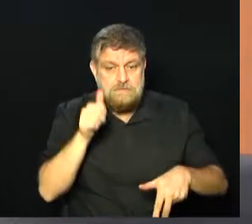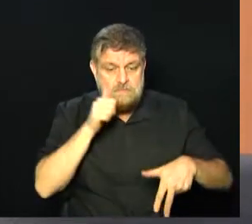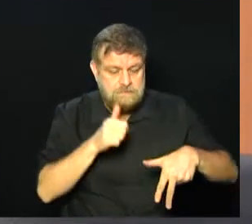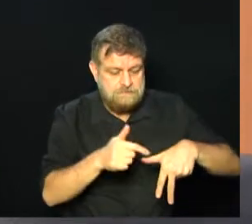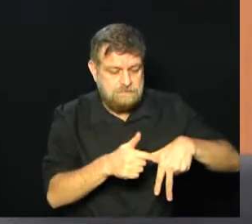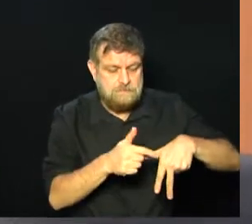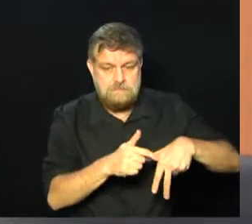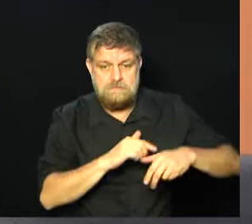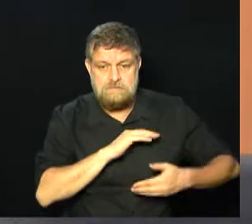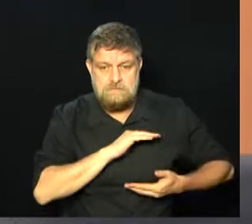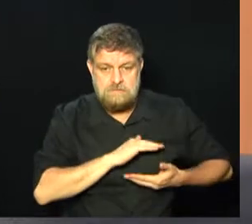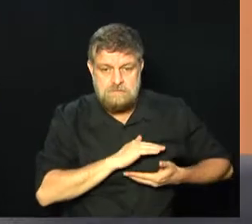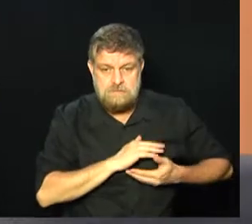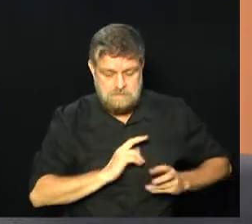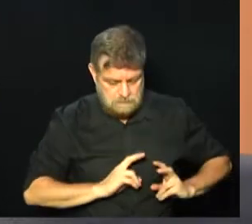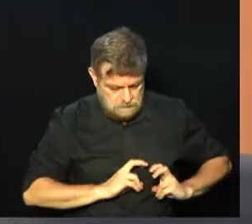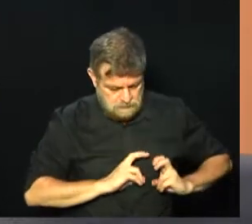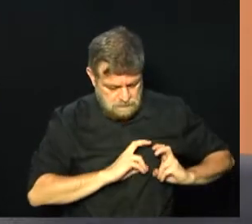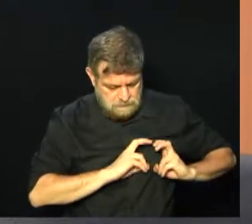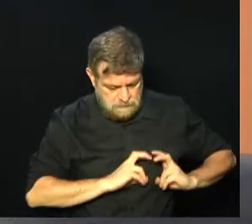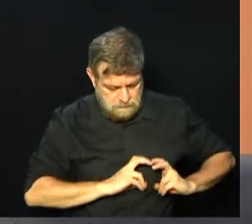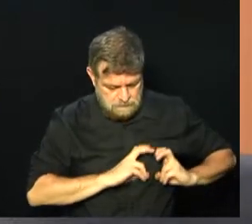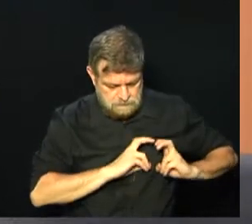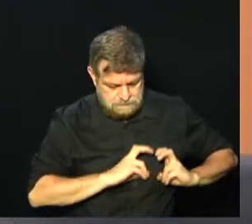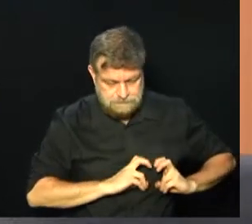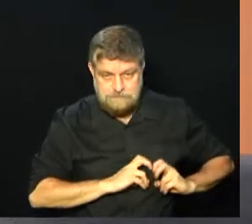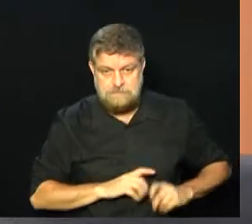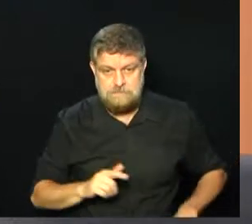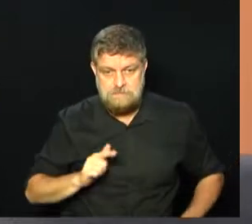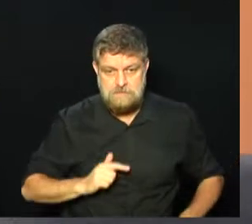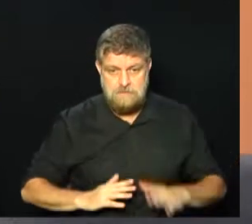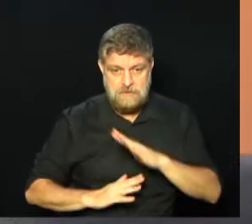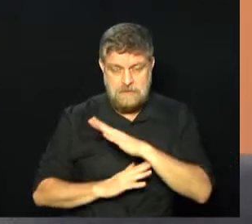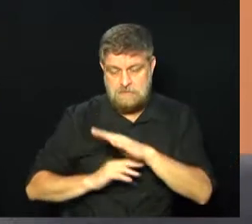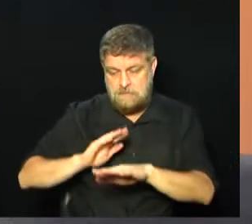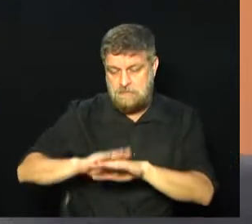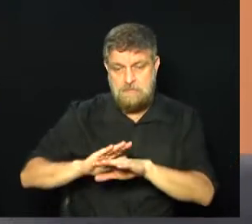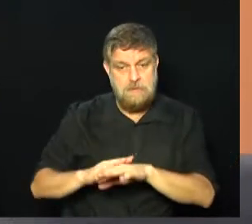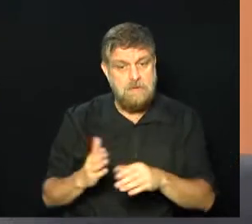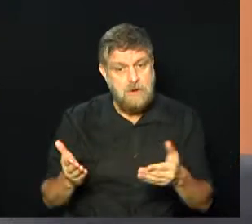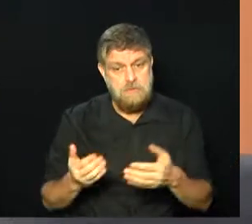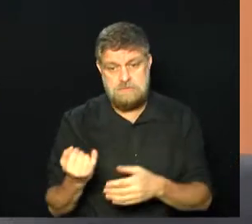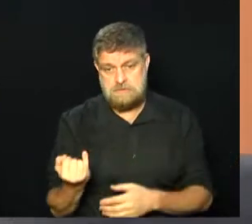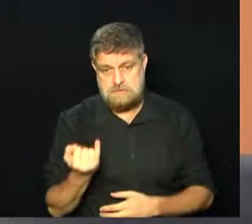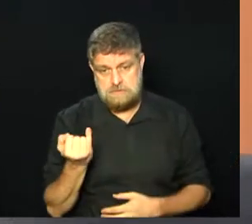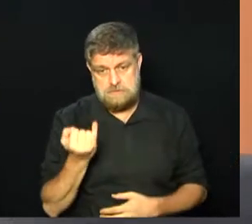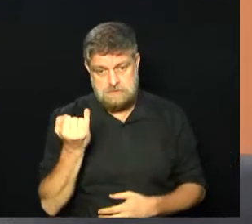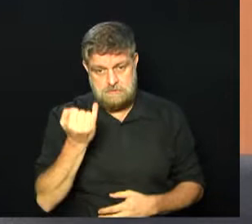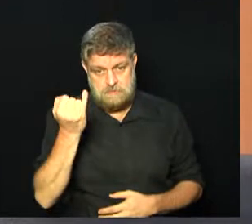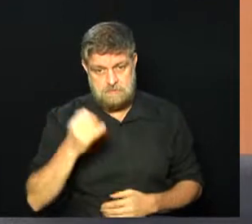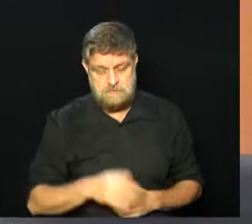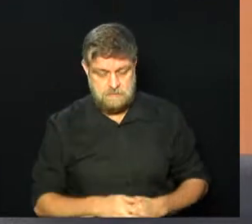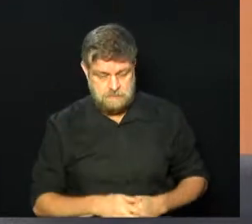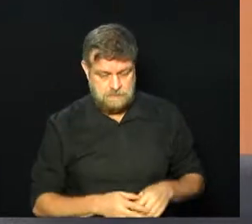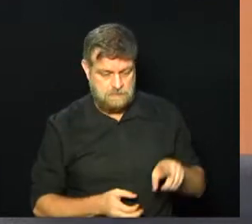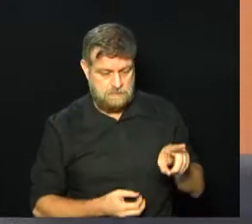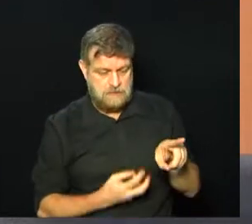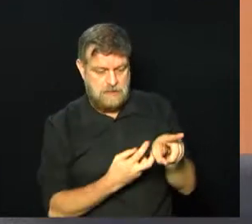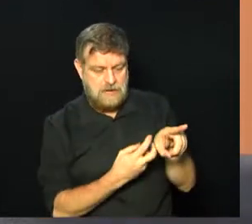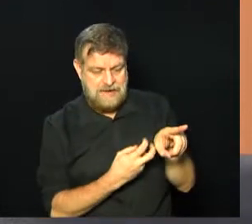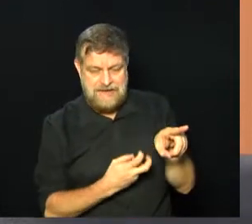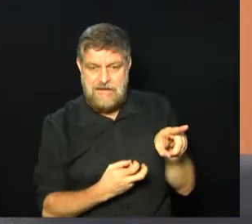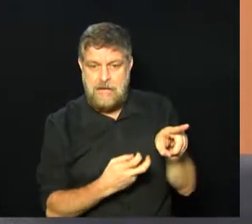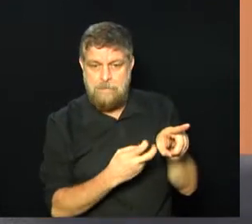esse evento que a Câmara promove hoje é extremamente importante, O câncer da próstata, ele é o